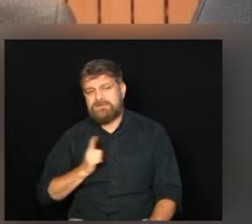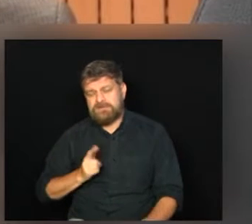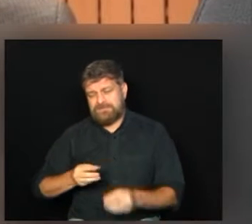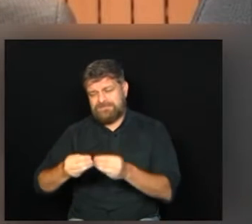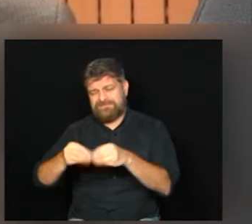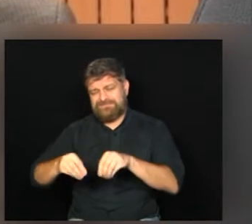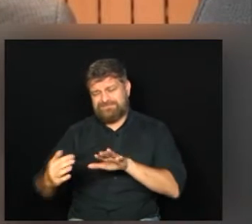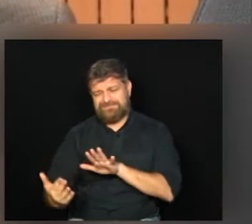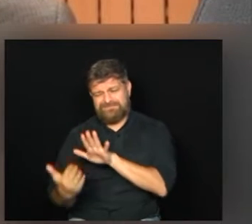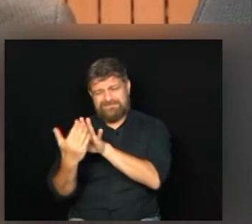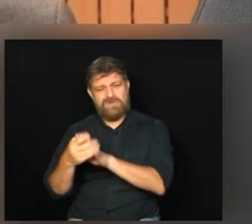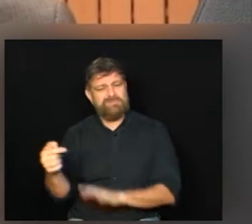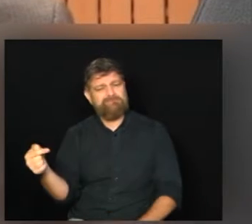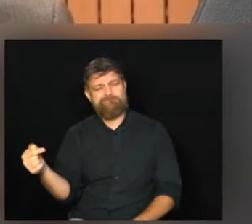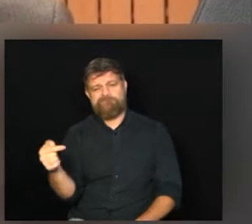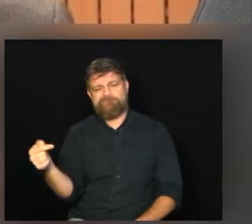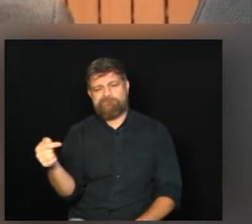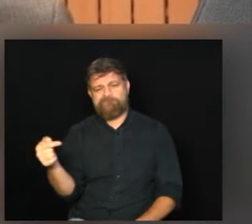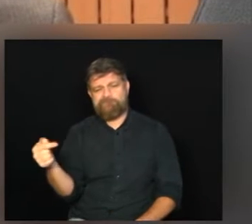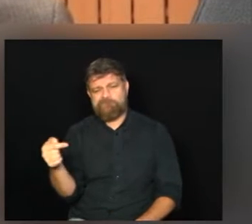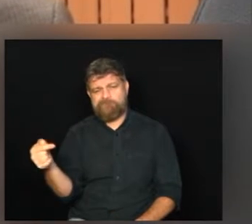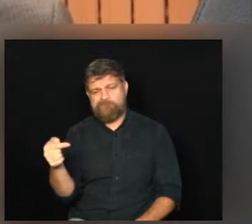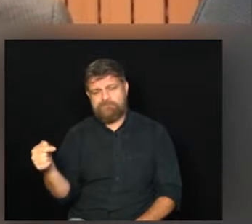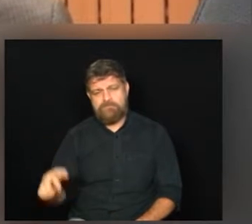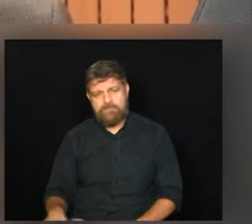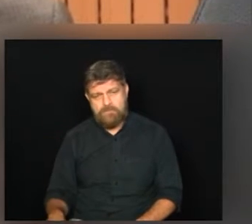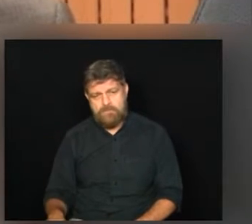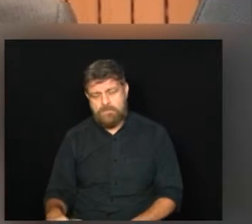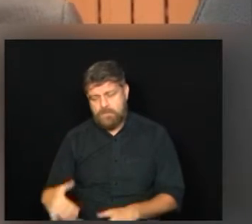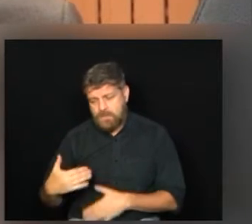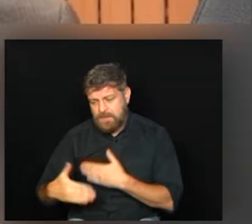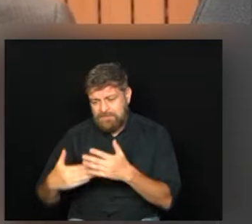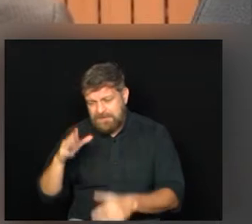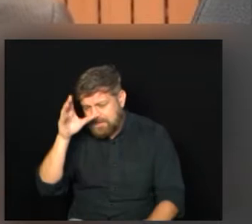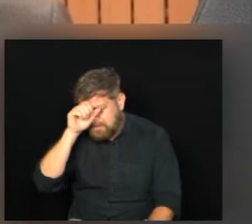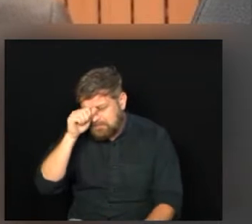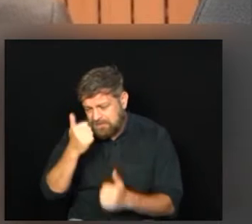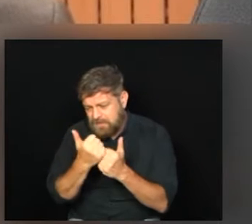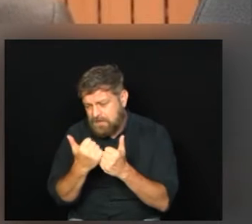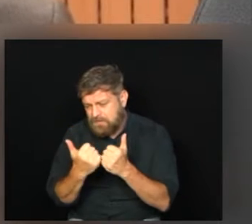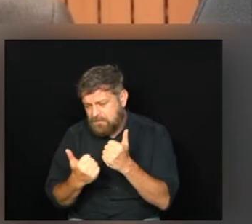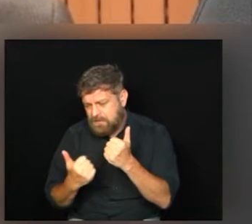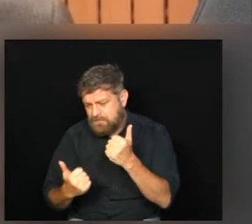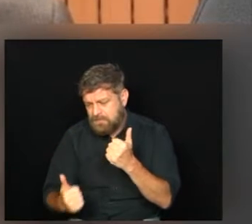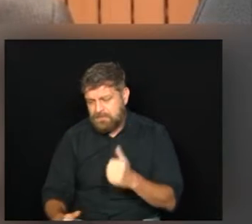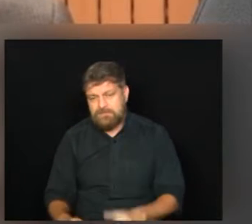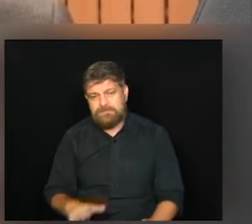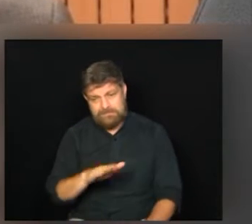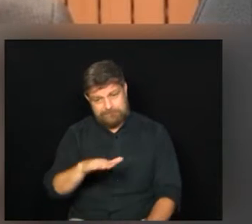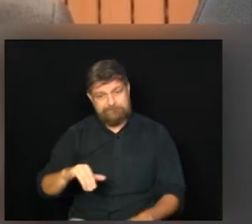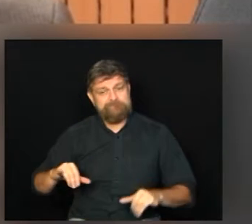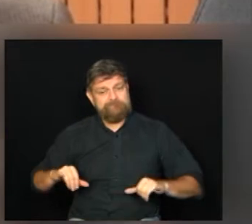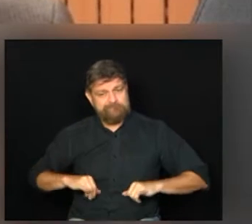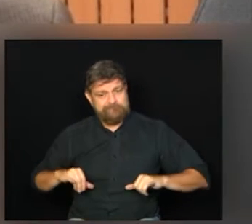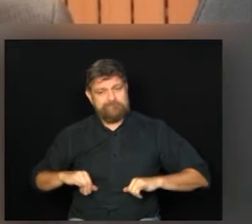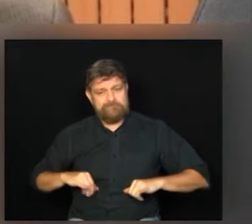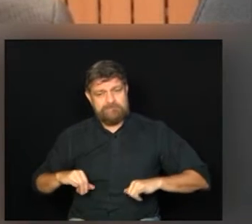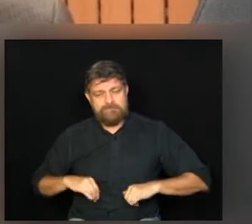impacto negativo no processo de aprendizagem por parte das crianças,